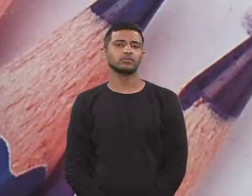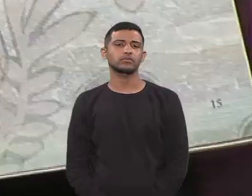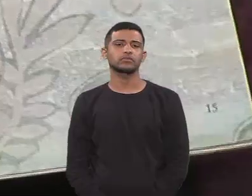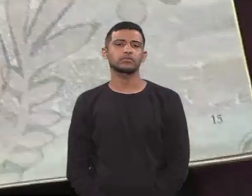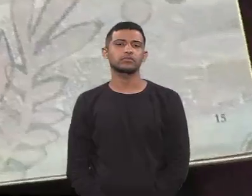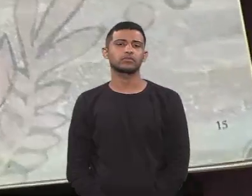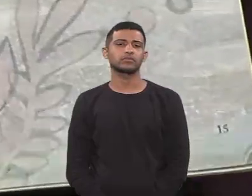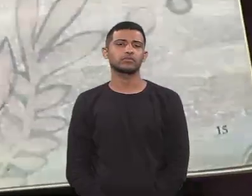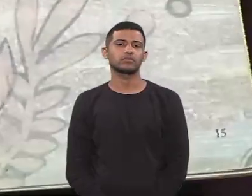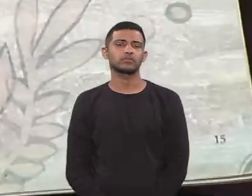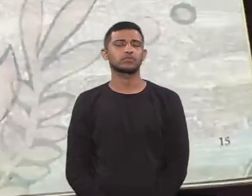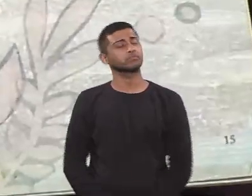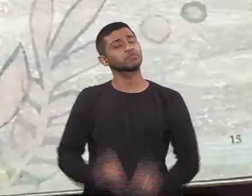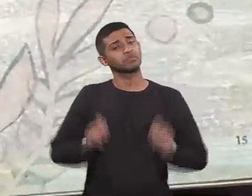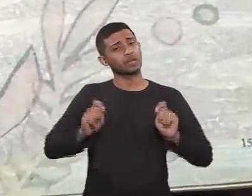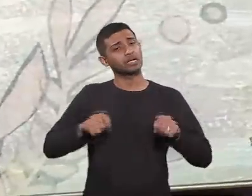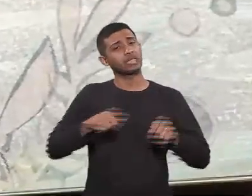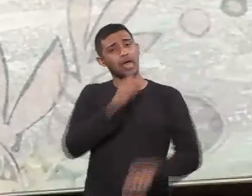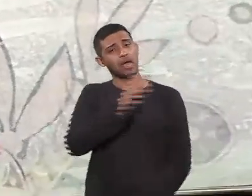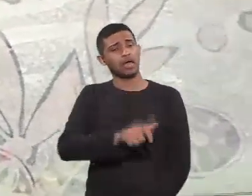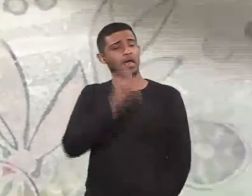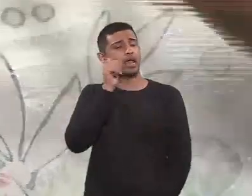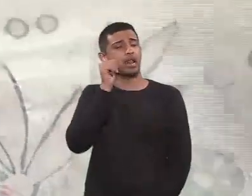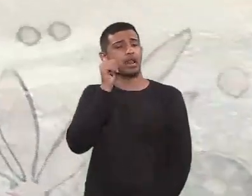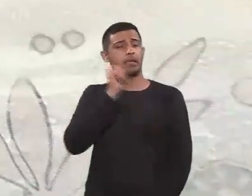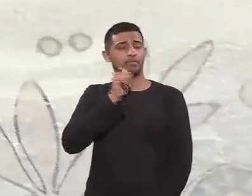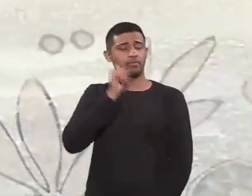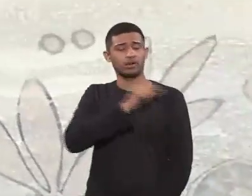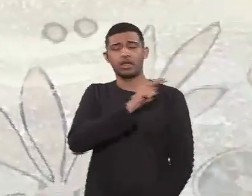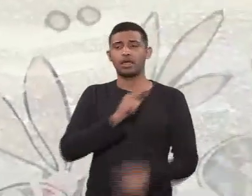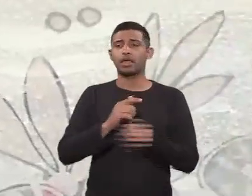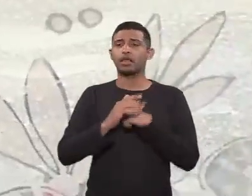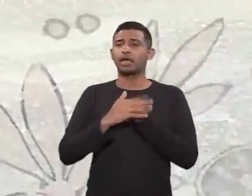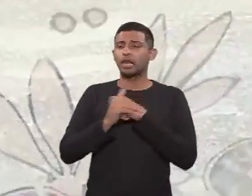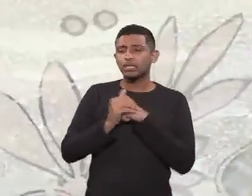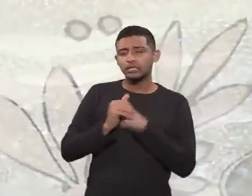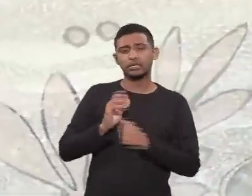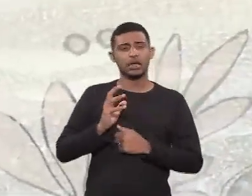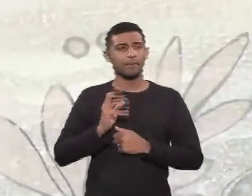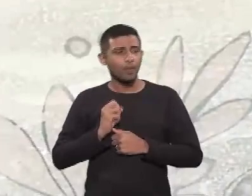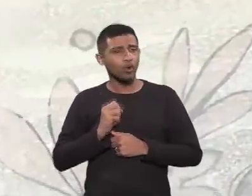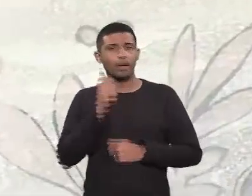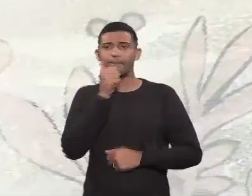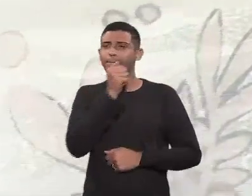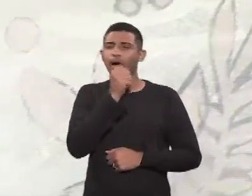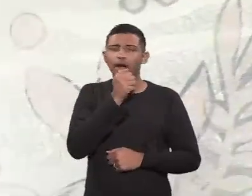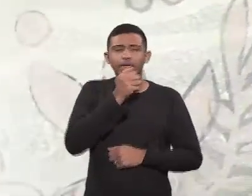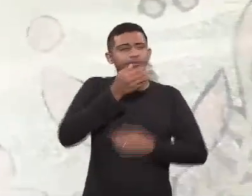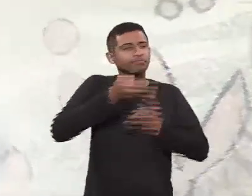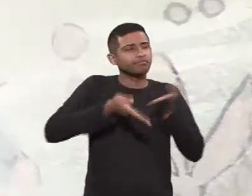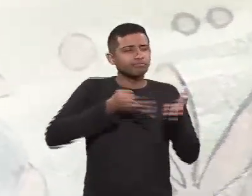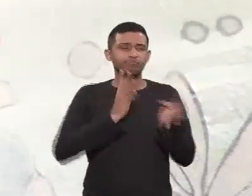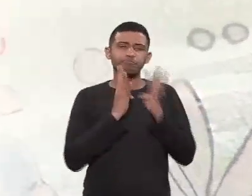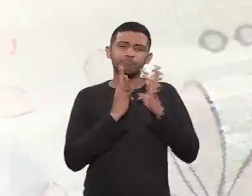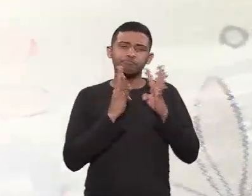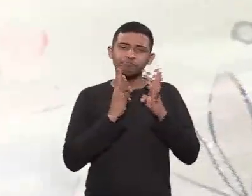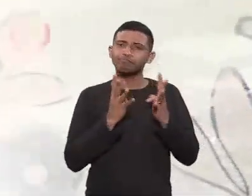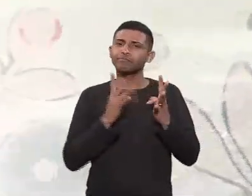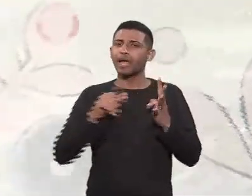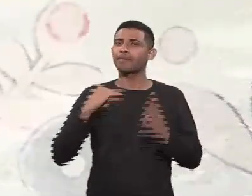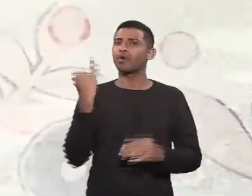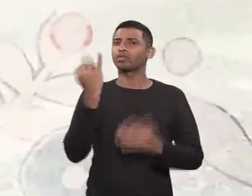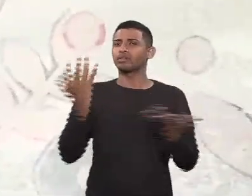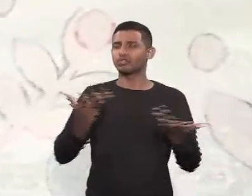aí, a possibilidade dela, do afeto da mãe, que isso é muito importante hoje em dia, né? O afeto da família,